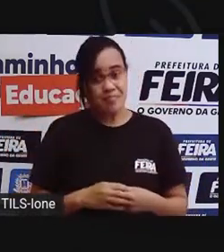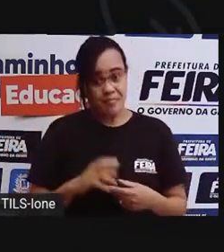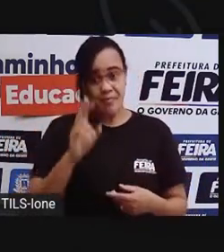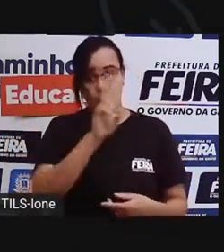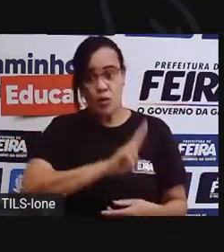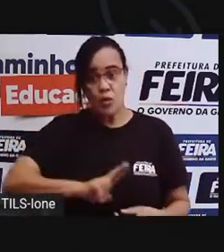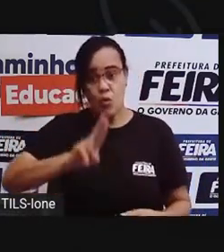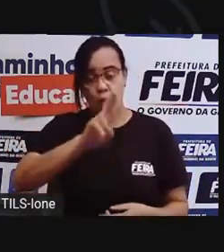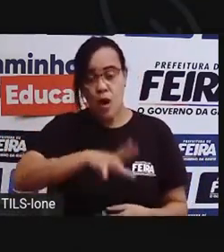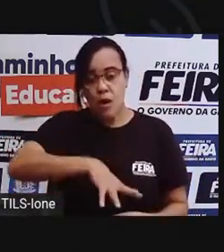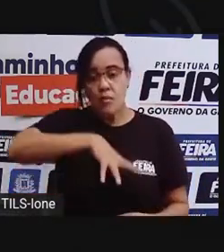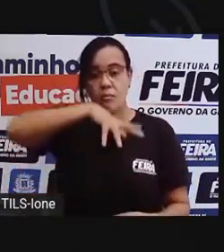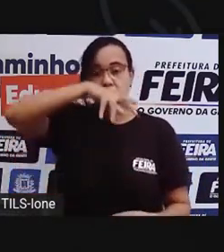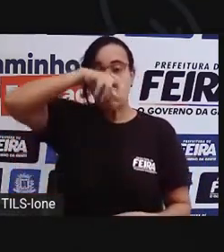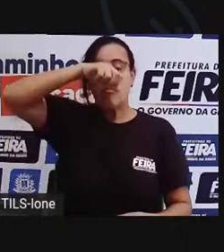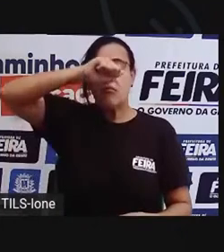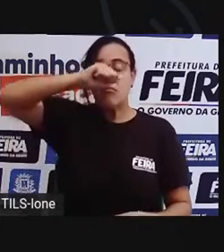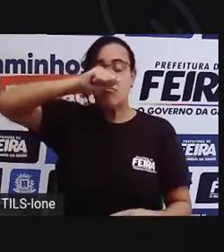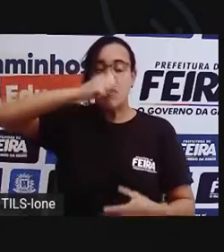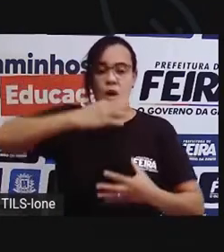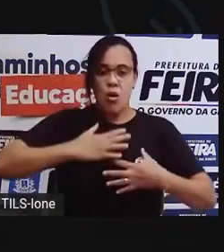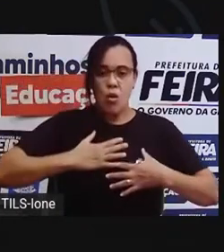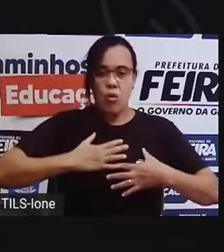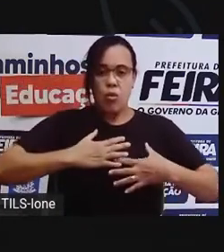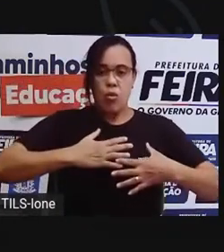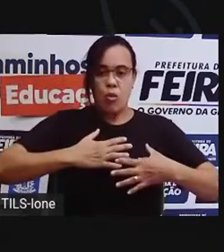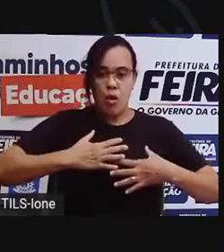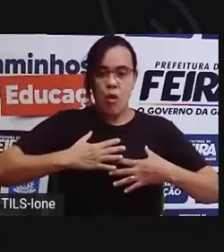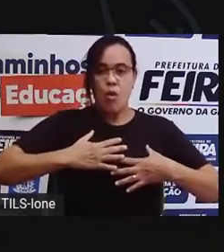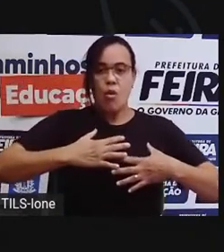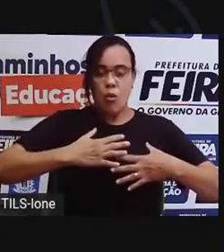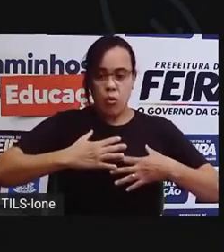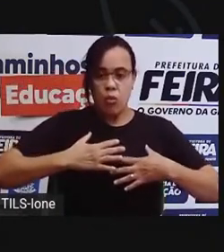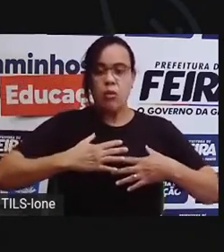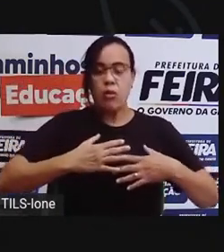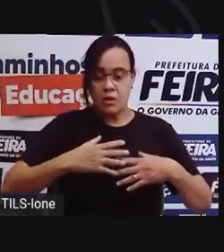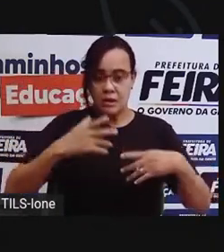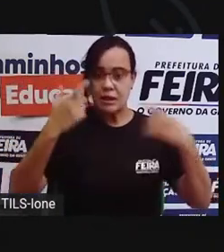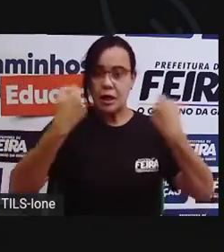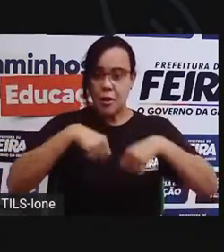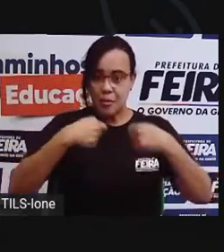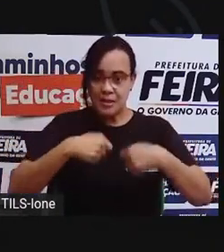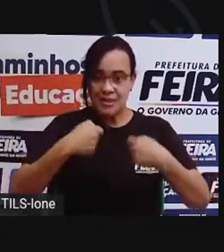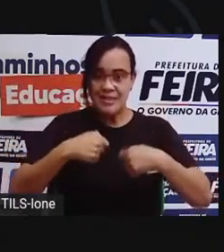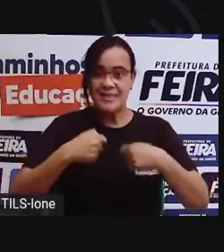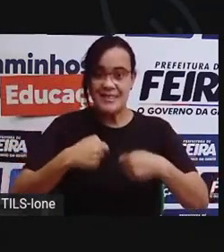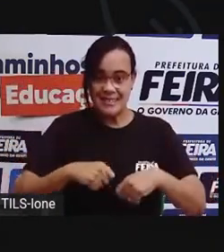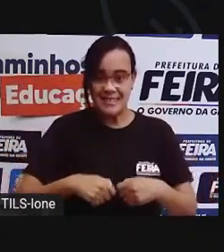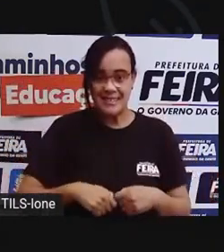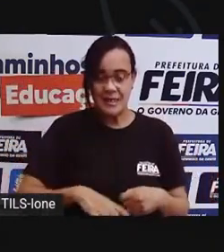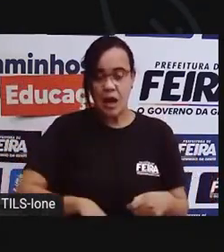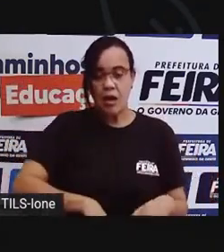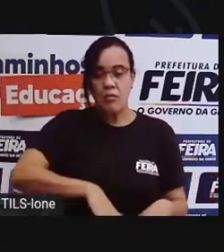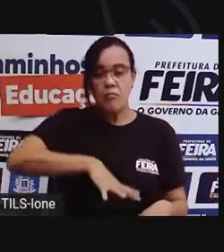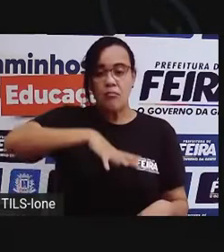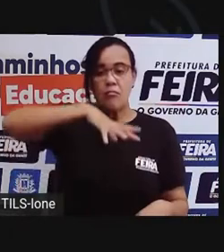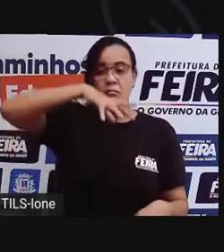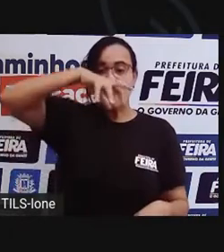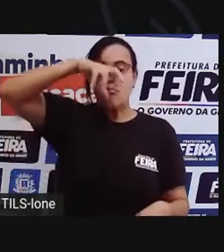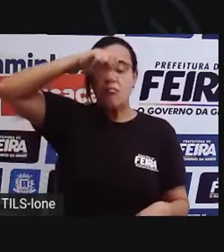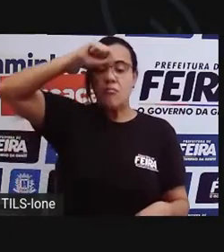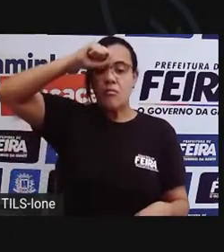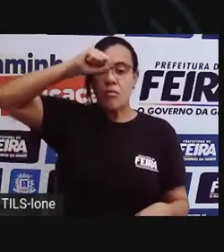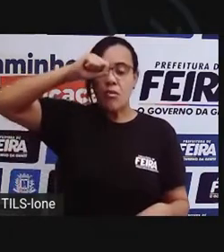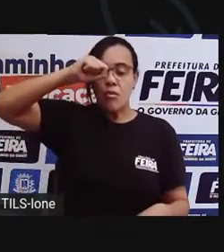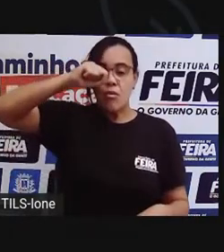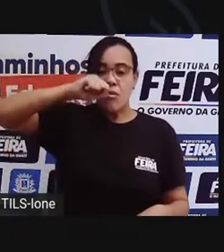gente respira. Esse que a gente controla, né? Ao sugar pelo nariz, ao puxar pelo nariz,